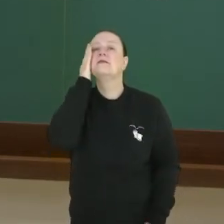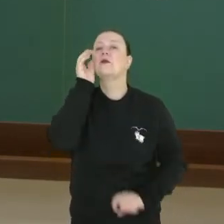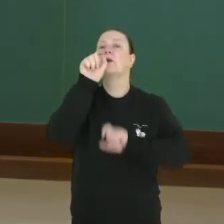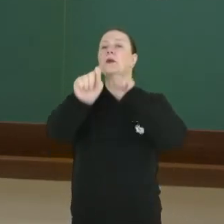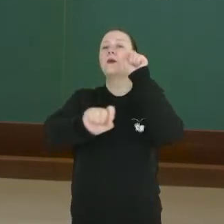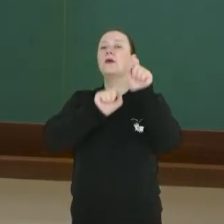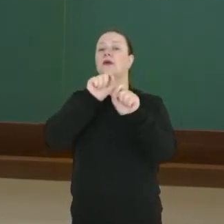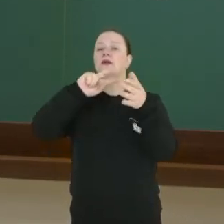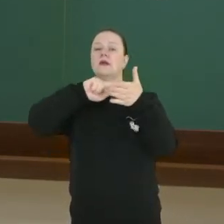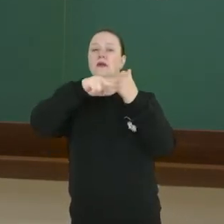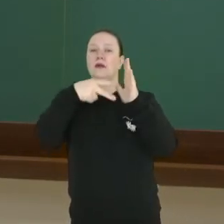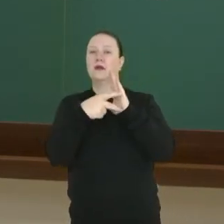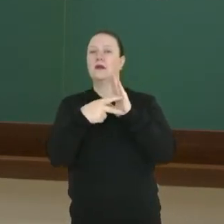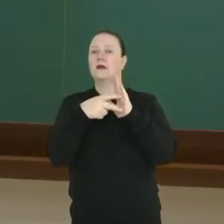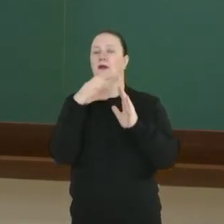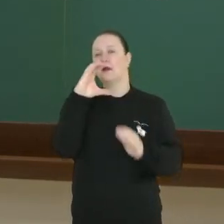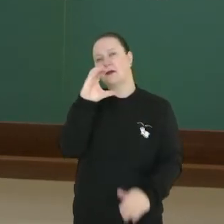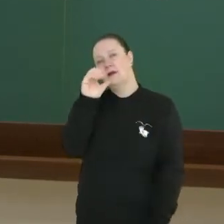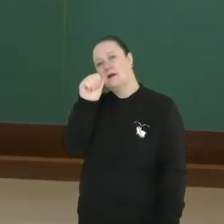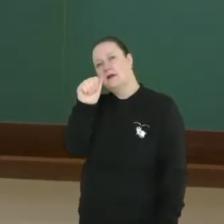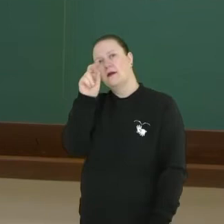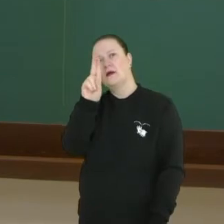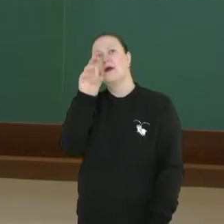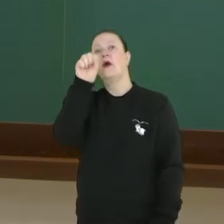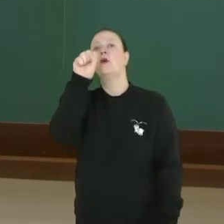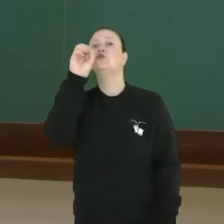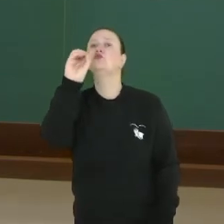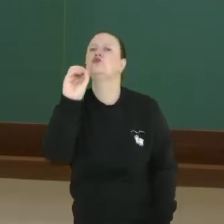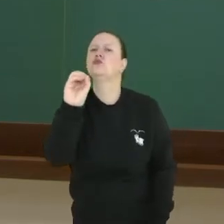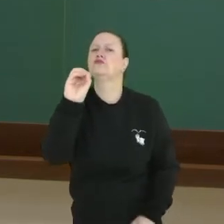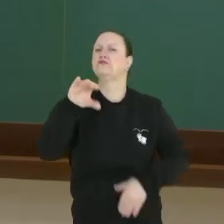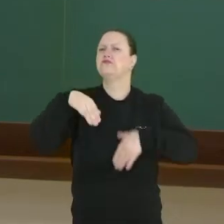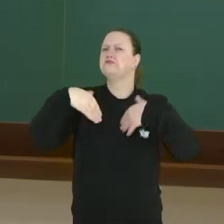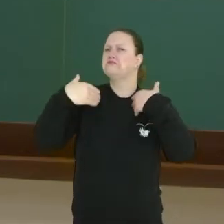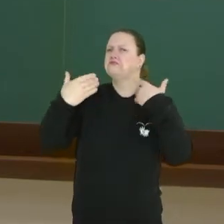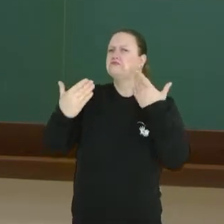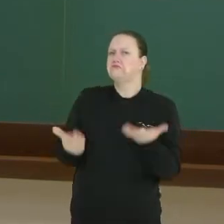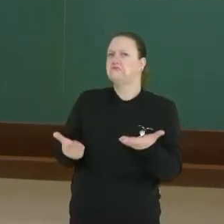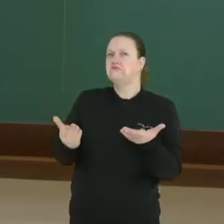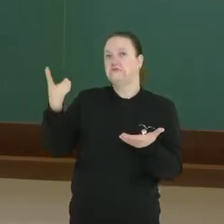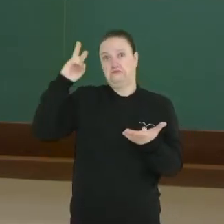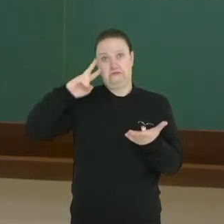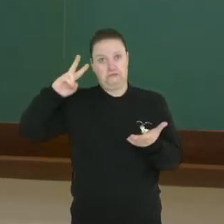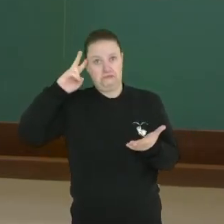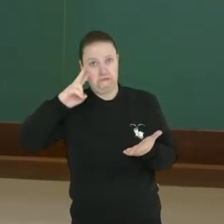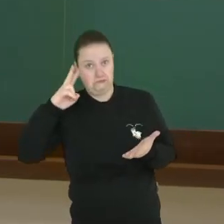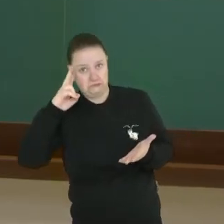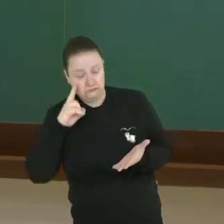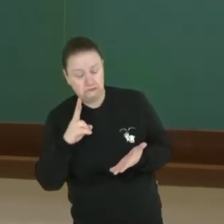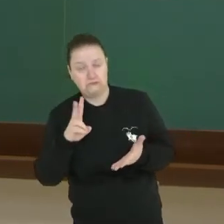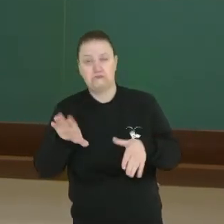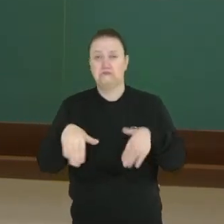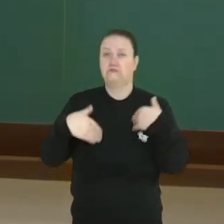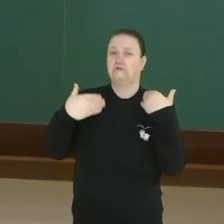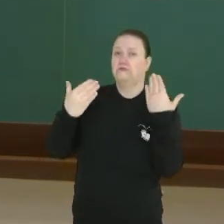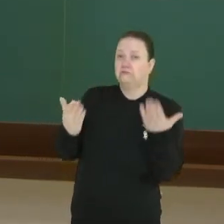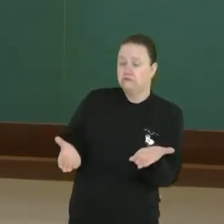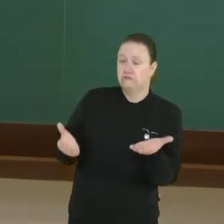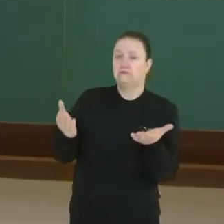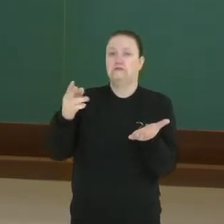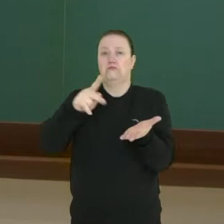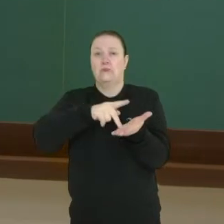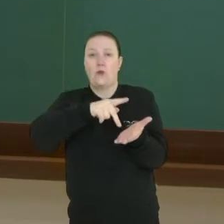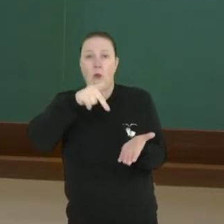causo? O que será que é um causo? Será que é uma história? Será que é um